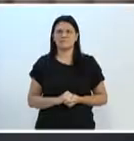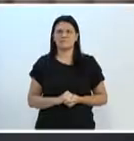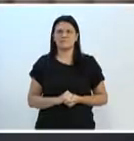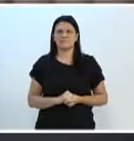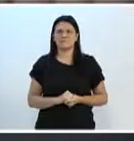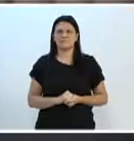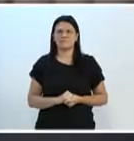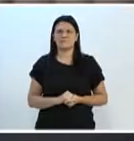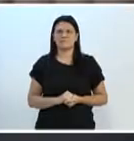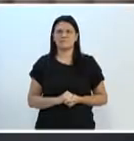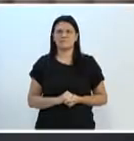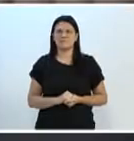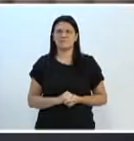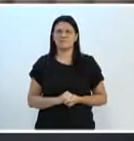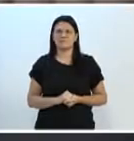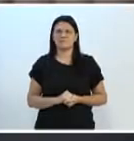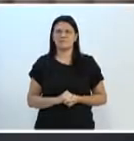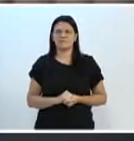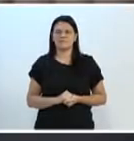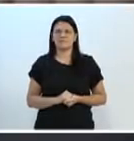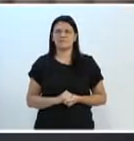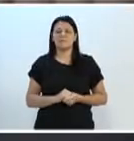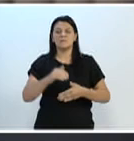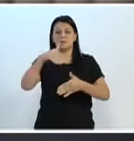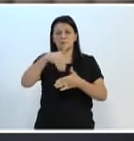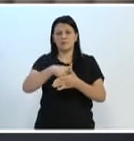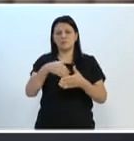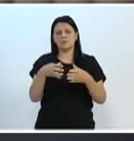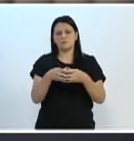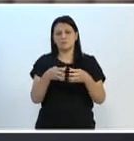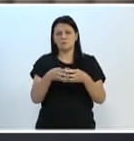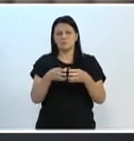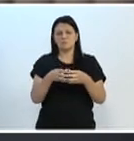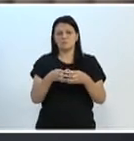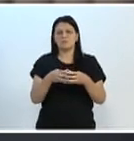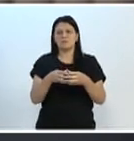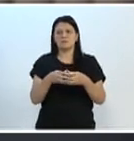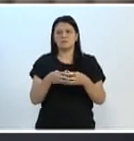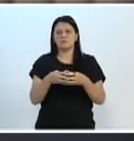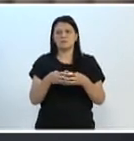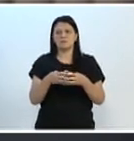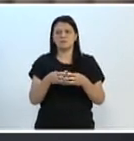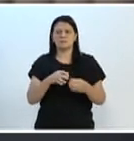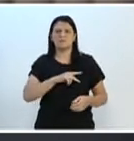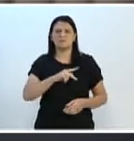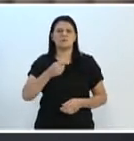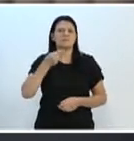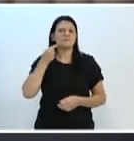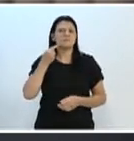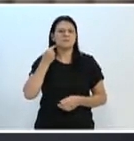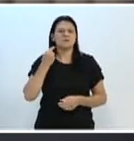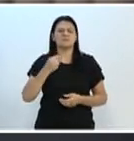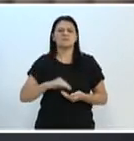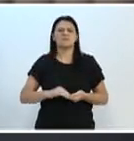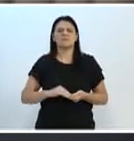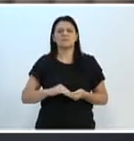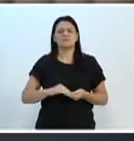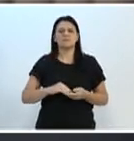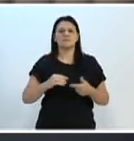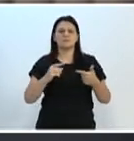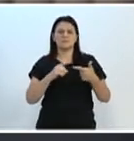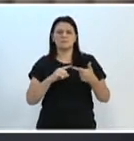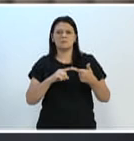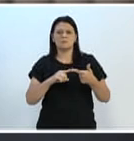Senhor presidente, eu voto avulso. Seja avulsa, e meu voto, presidente, é o vereador Marcelo Lanzarin,